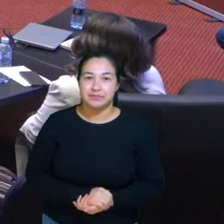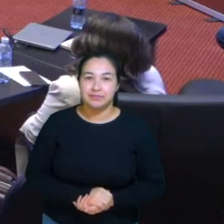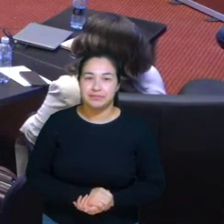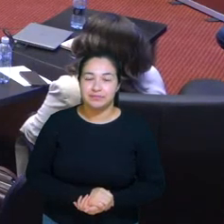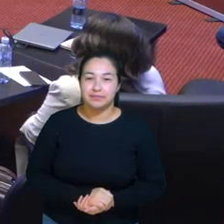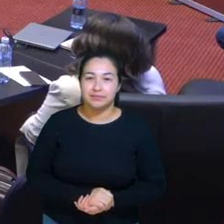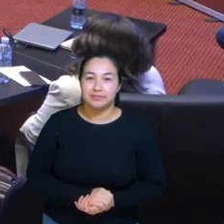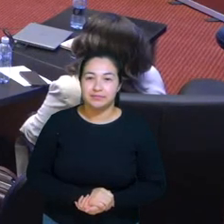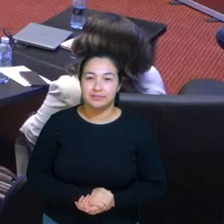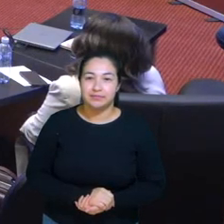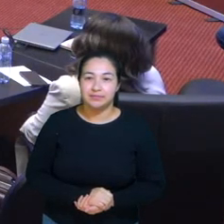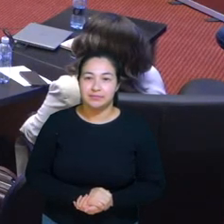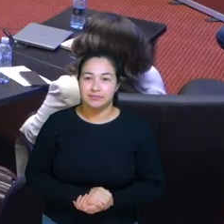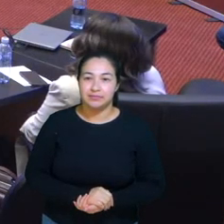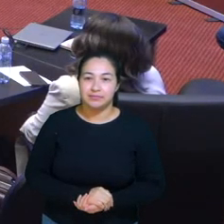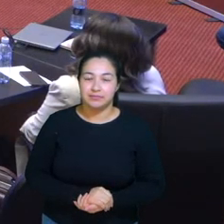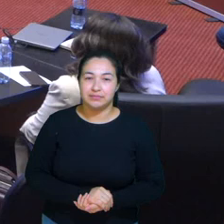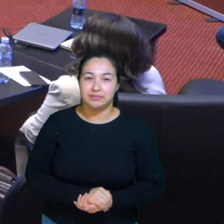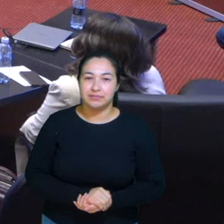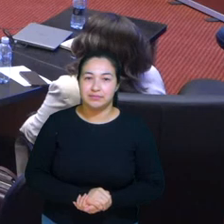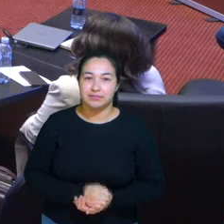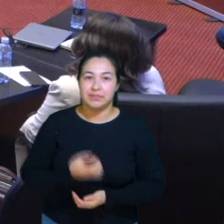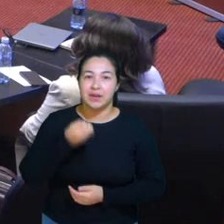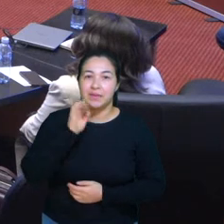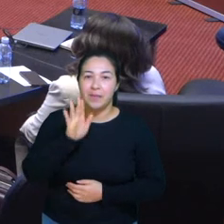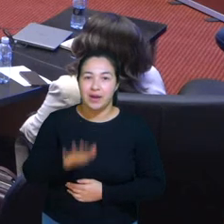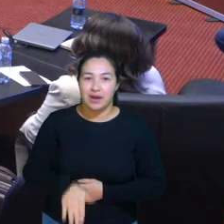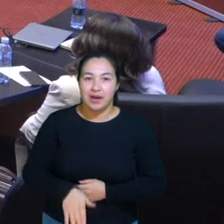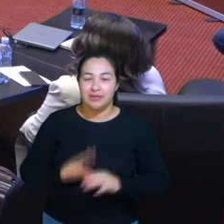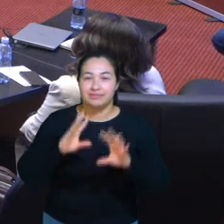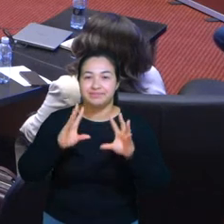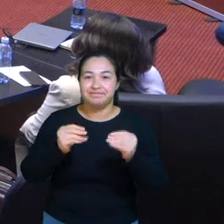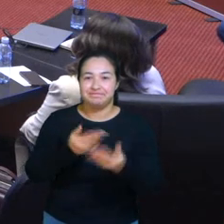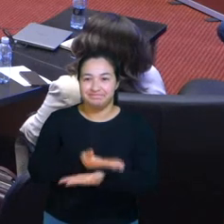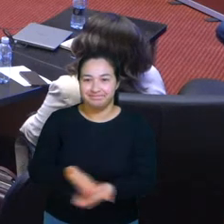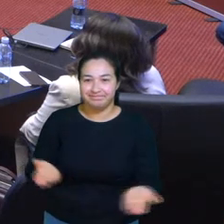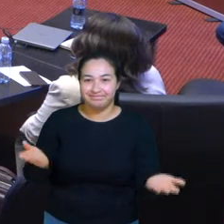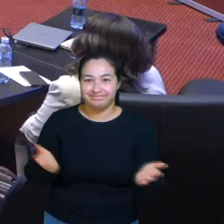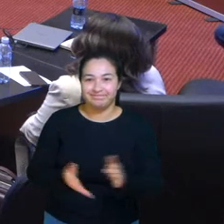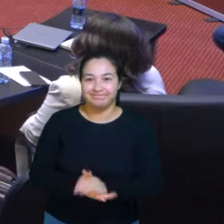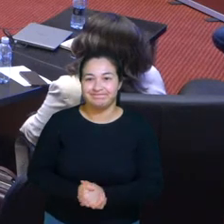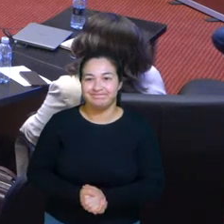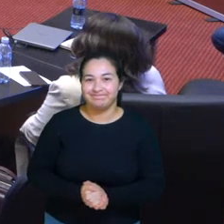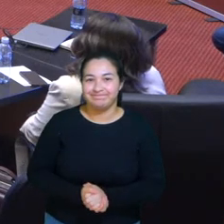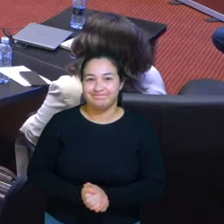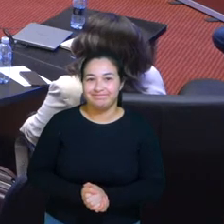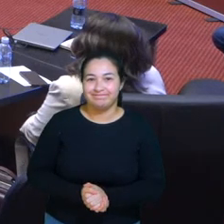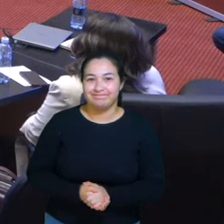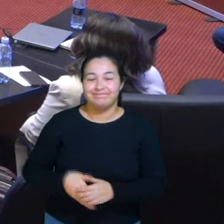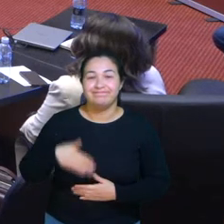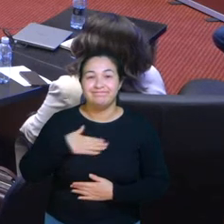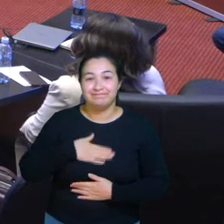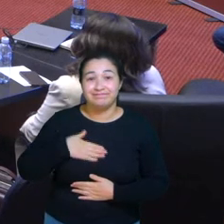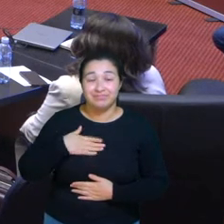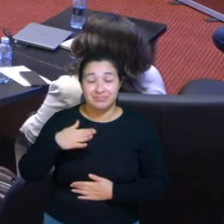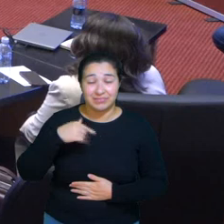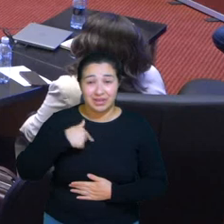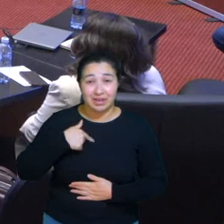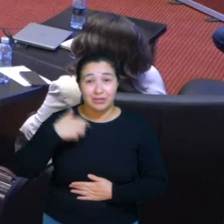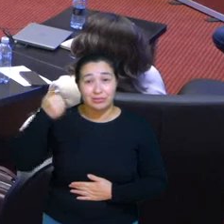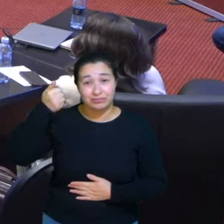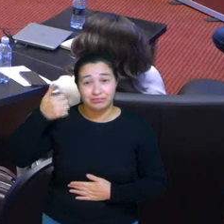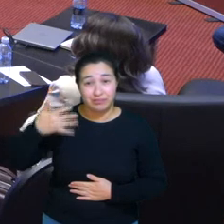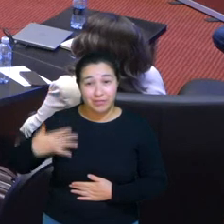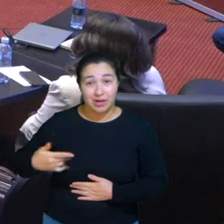então bom Boa tarde eu gostaria de fazer a minha descrição eu